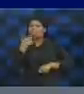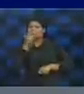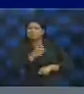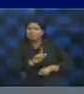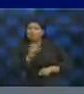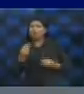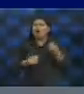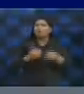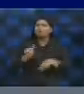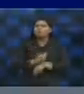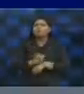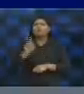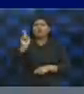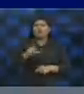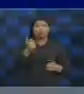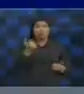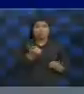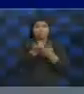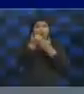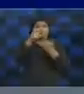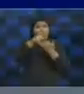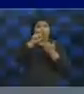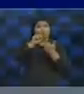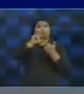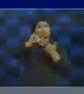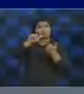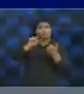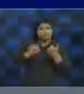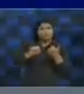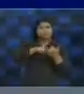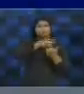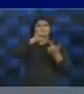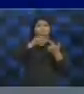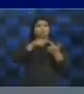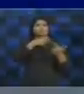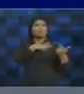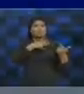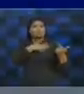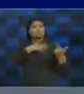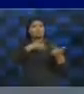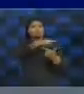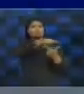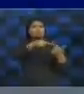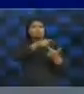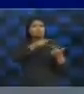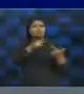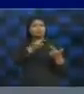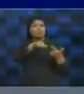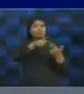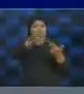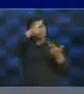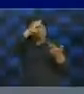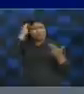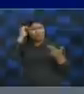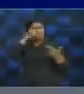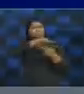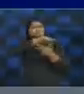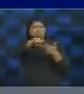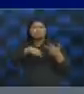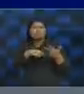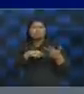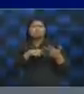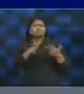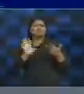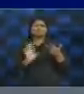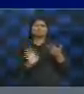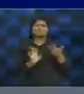só o apoio do deputado Silas Câmara, do deputado Serafim, eu tenho certeza do voto do deputado Zé Ricardo, mas acima de tudo dos eleitores